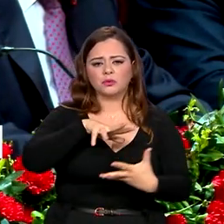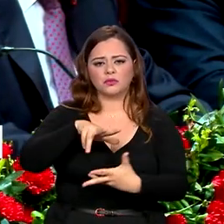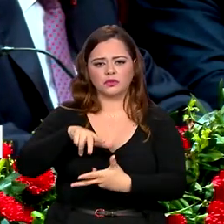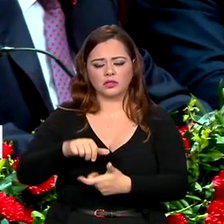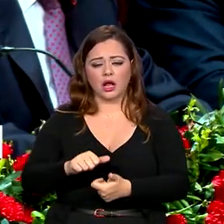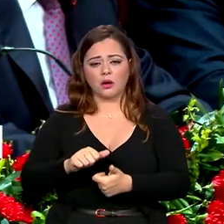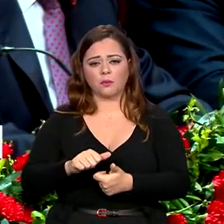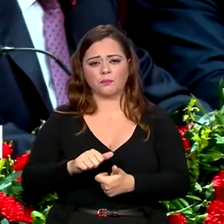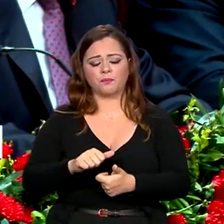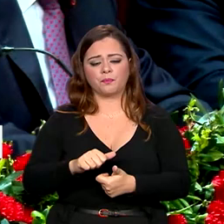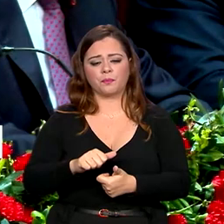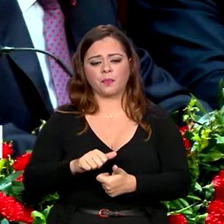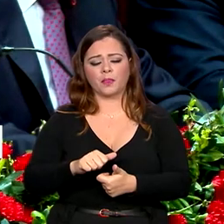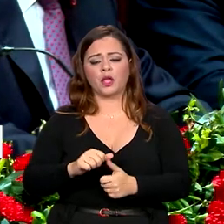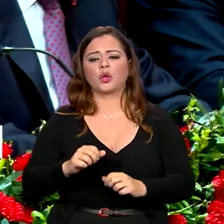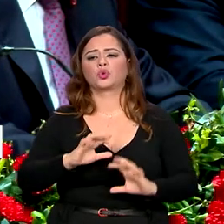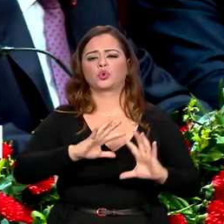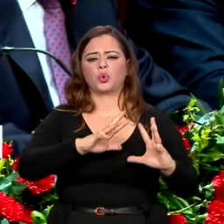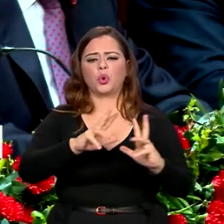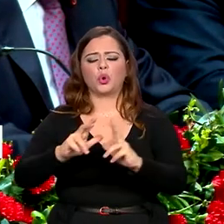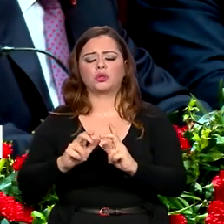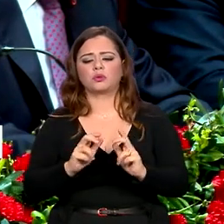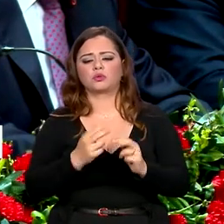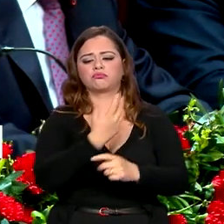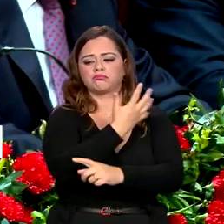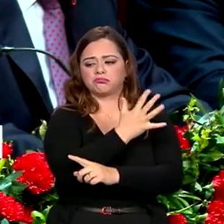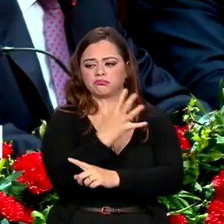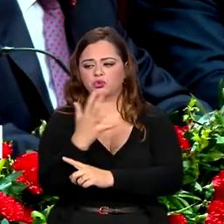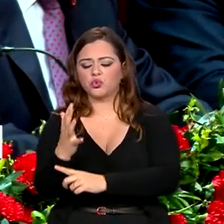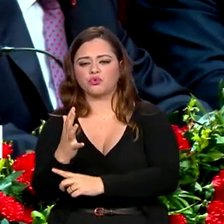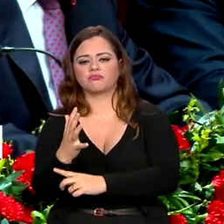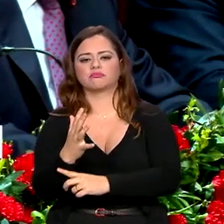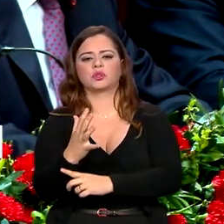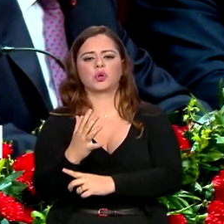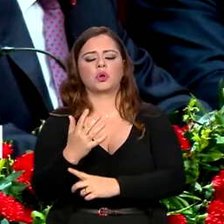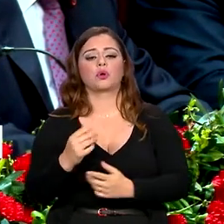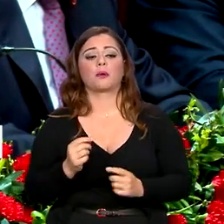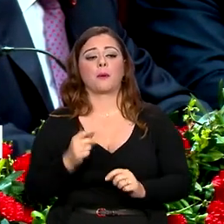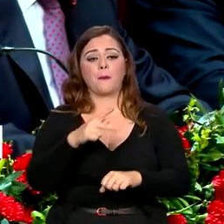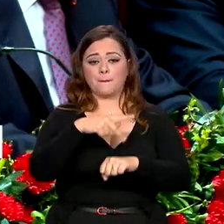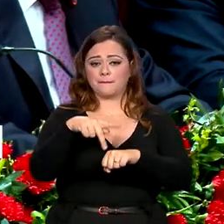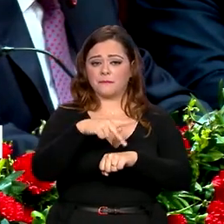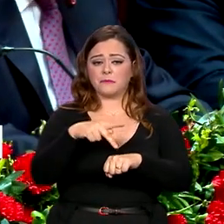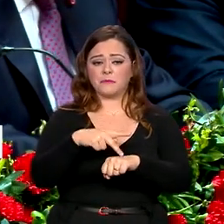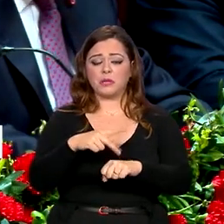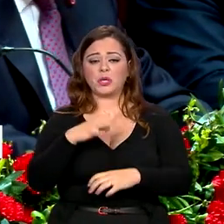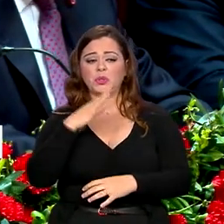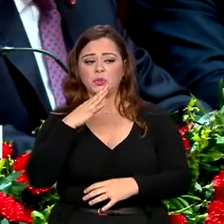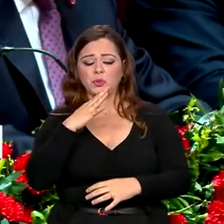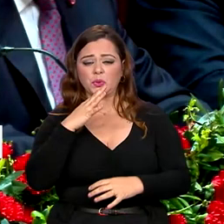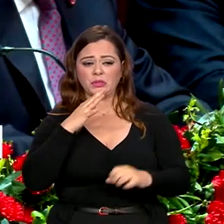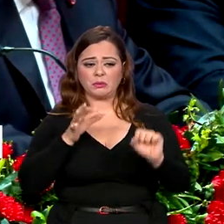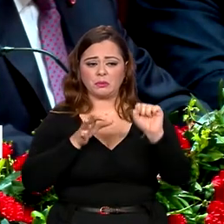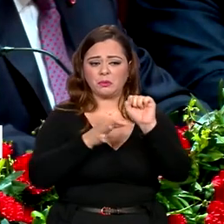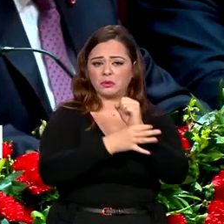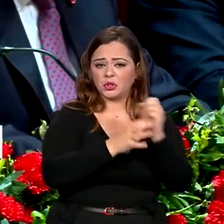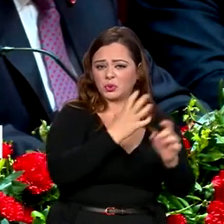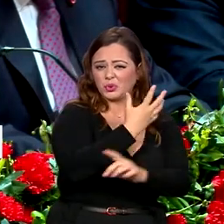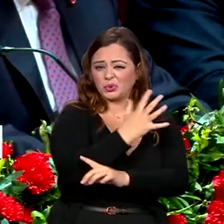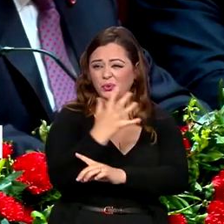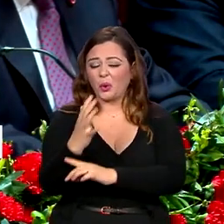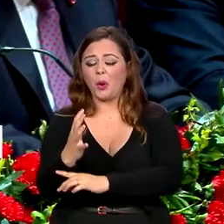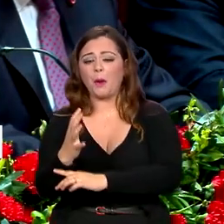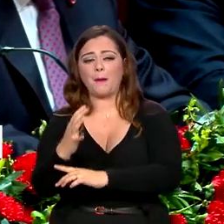diversidade e dimensão de seus recursos naturais. Um país que reconhece na proteção do meio ambiente um dos